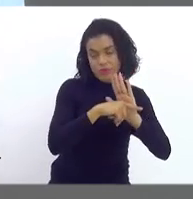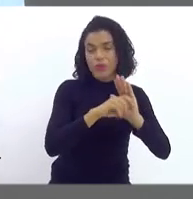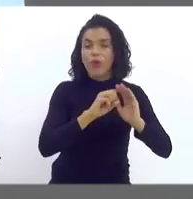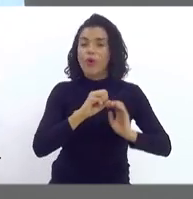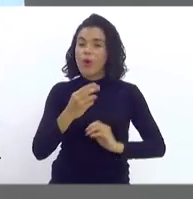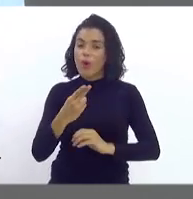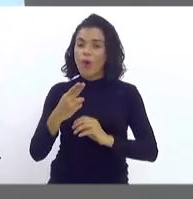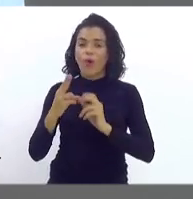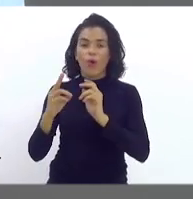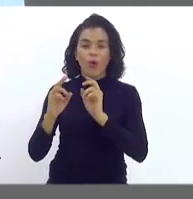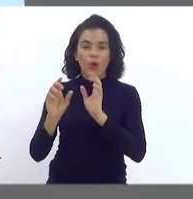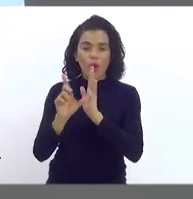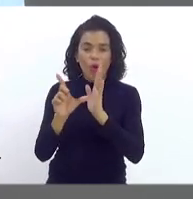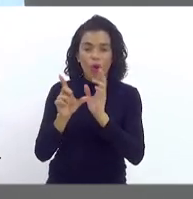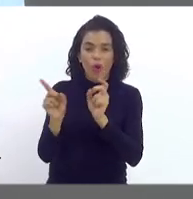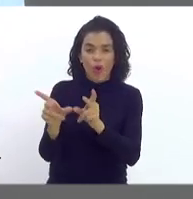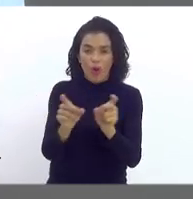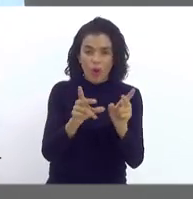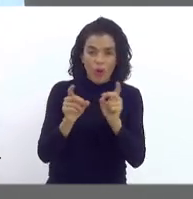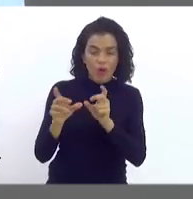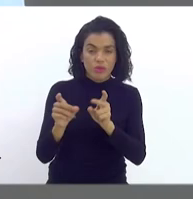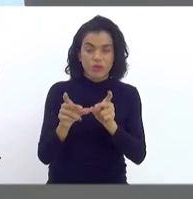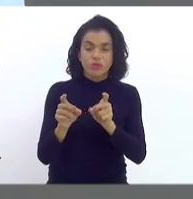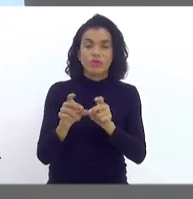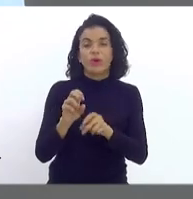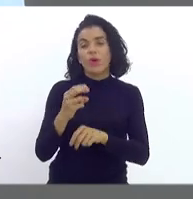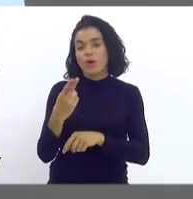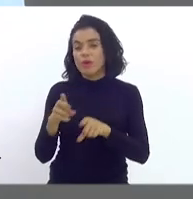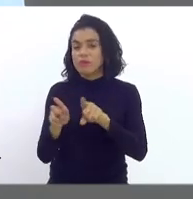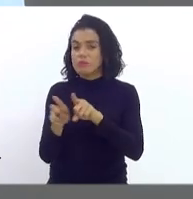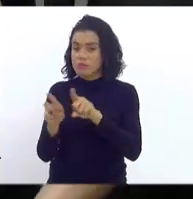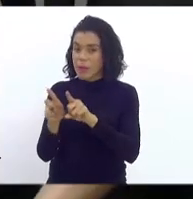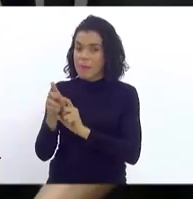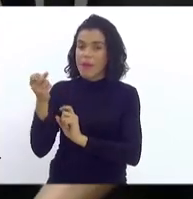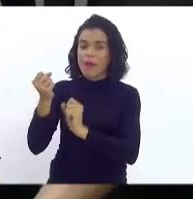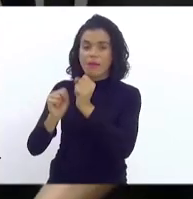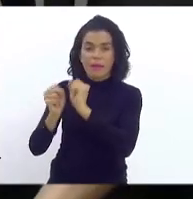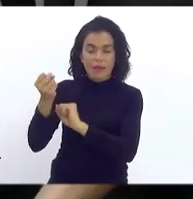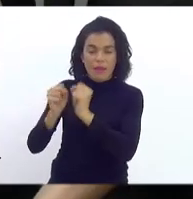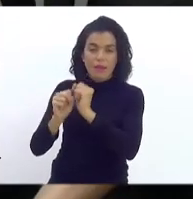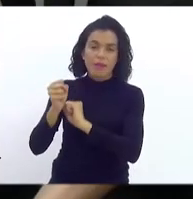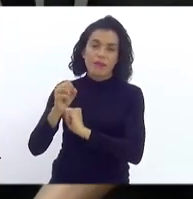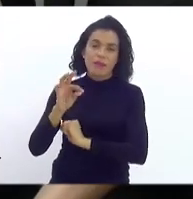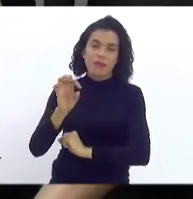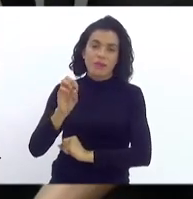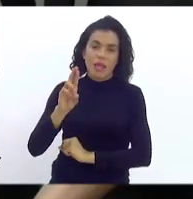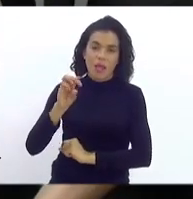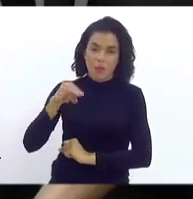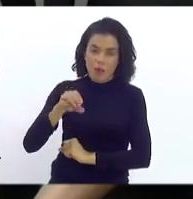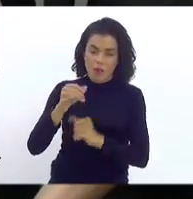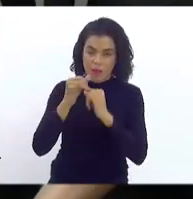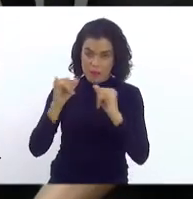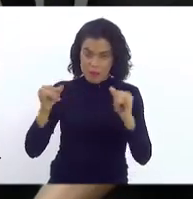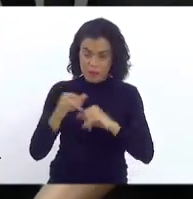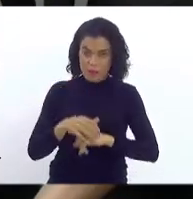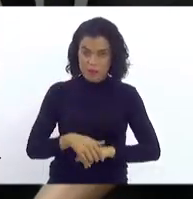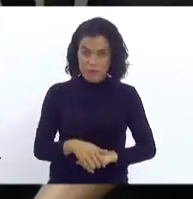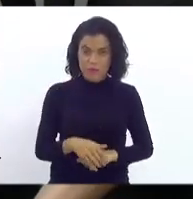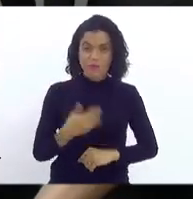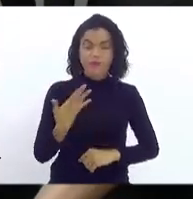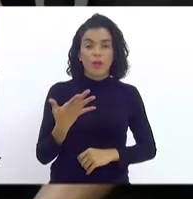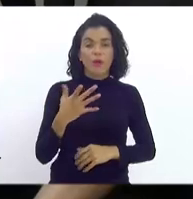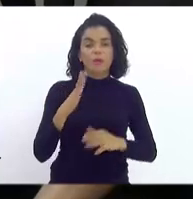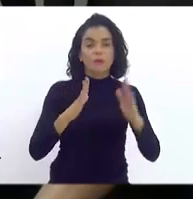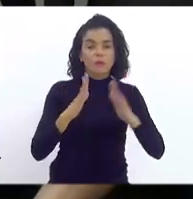comercial, que a gente chama de não térmico, quanto mercado termoelétrico. Nesse período de concessão, que fazemos